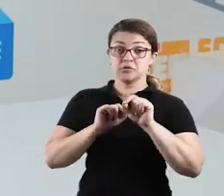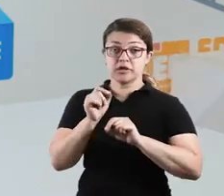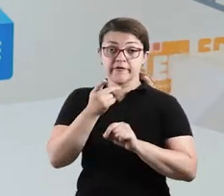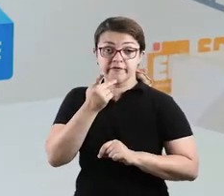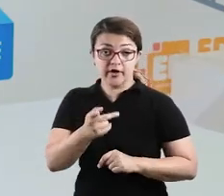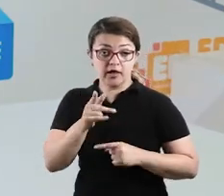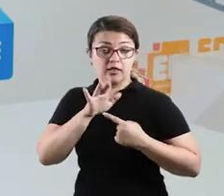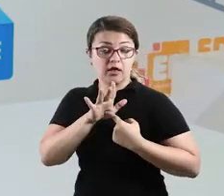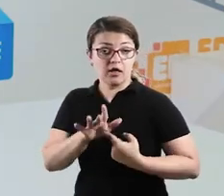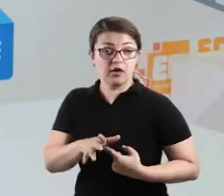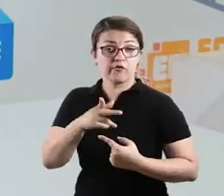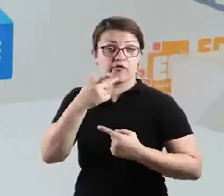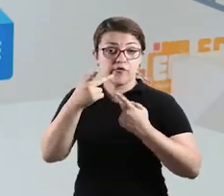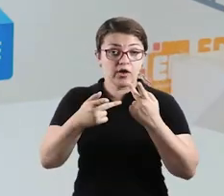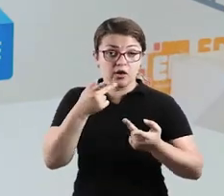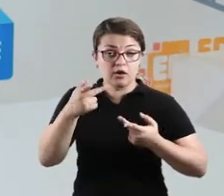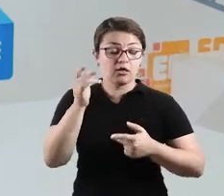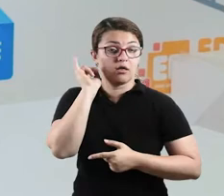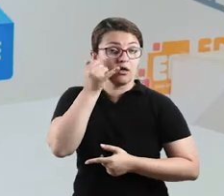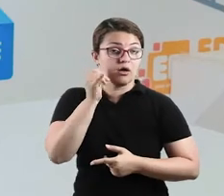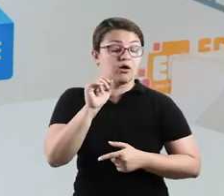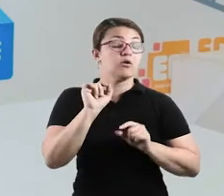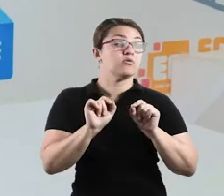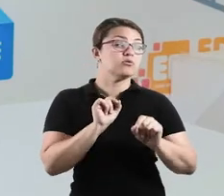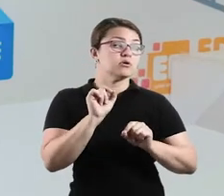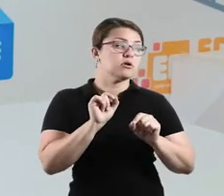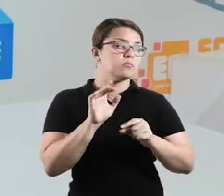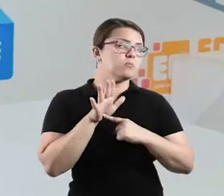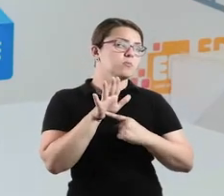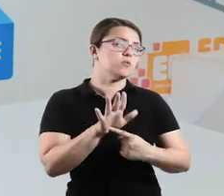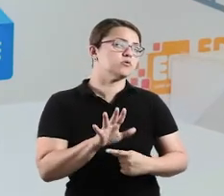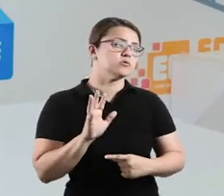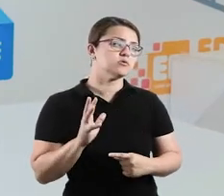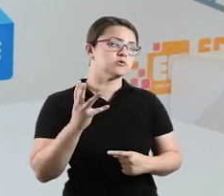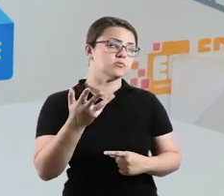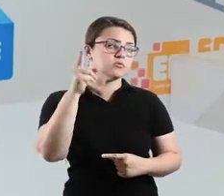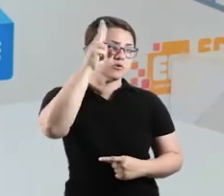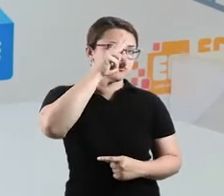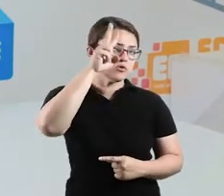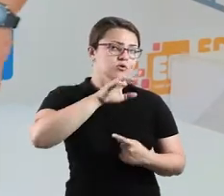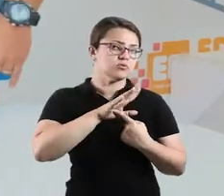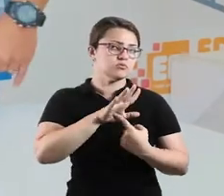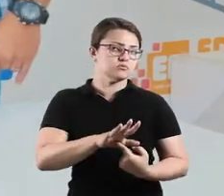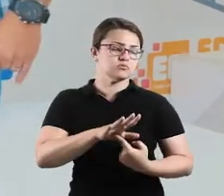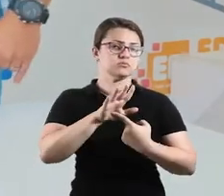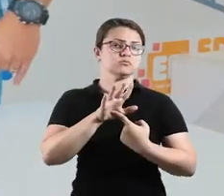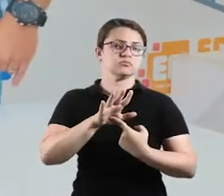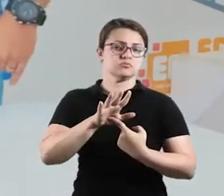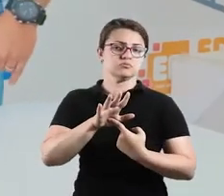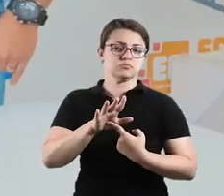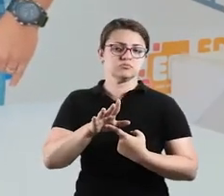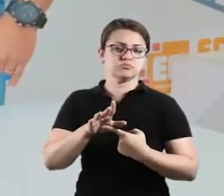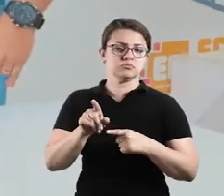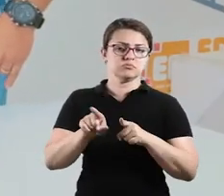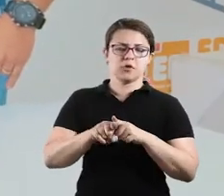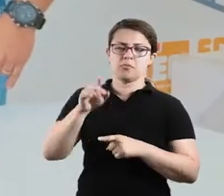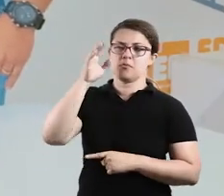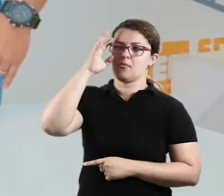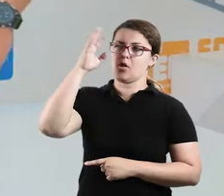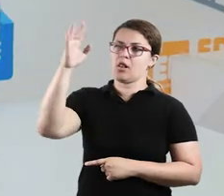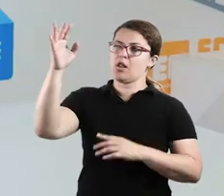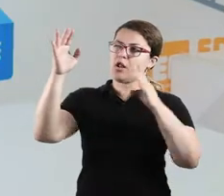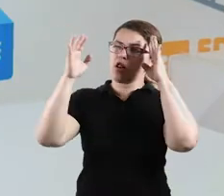que conta algo, que descreve uma situação ou uma história, tudo bem? Que cria um universo de seres